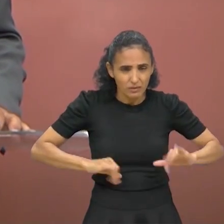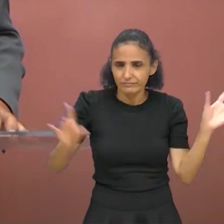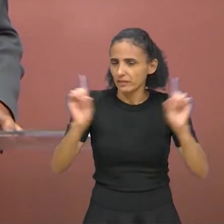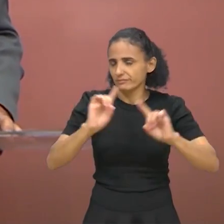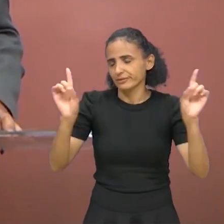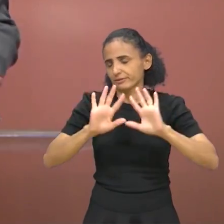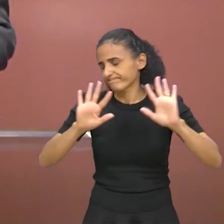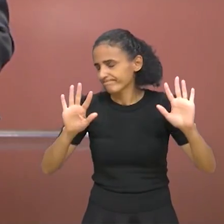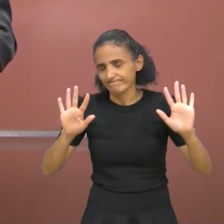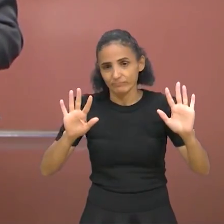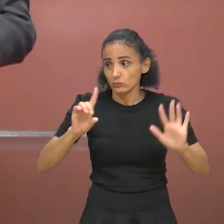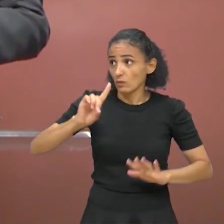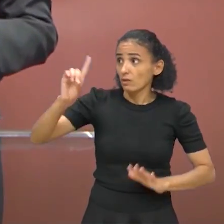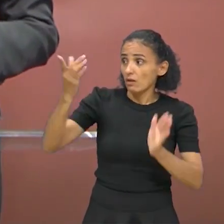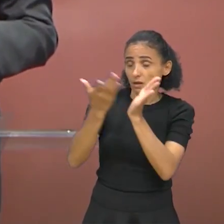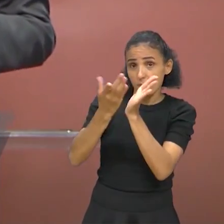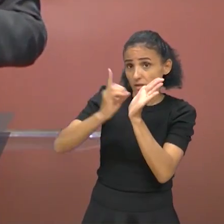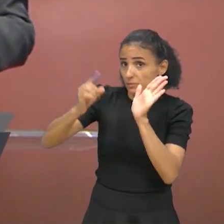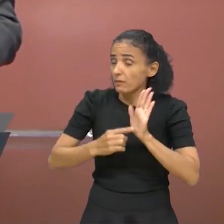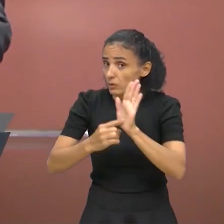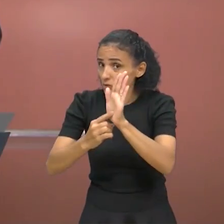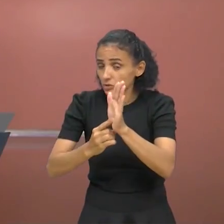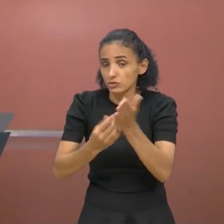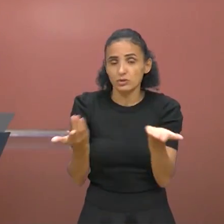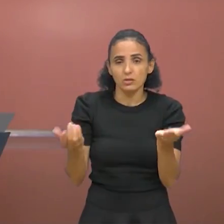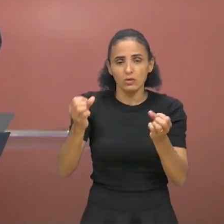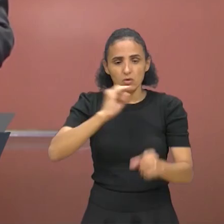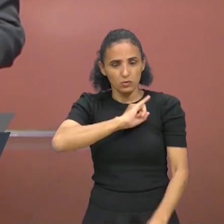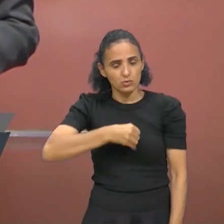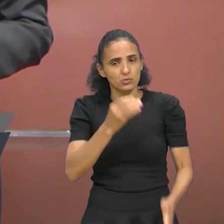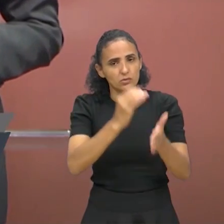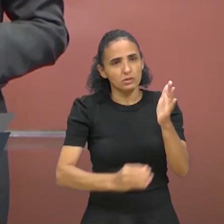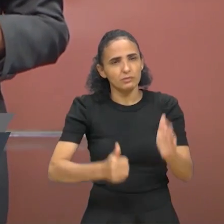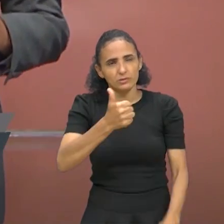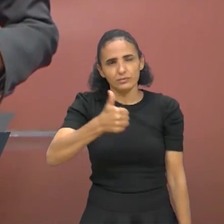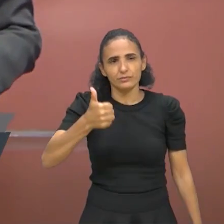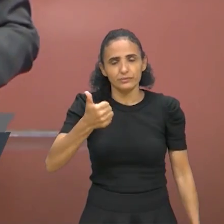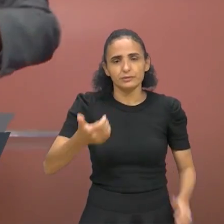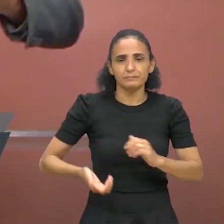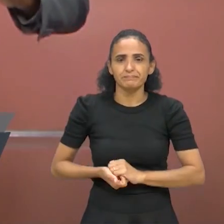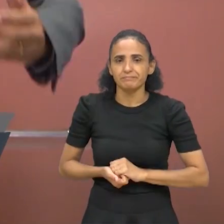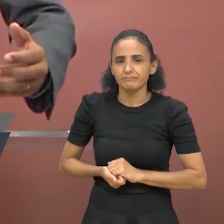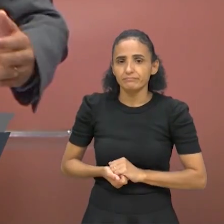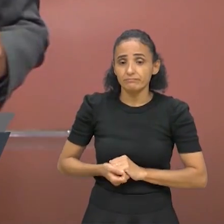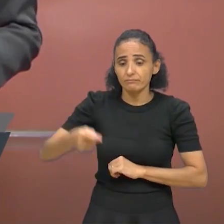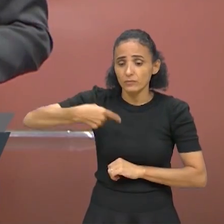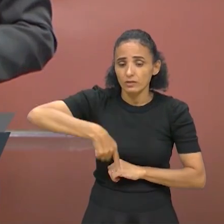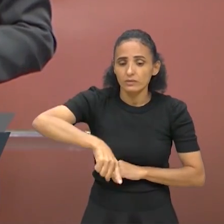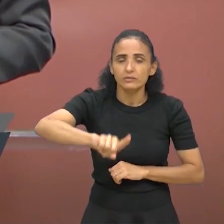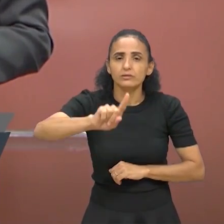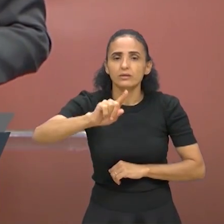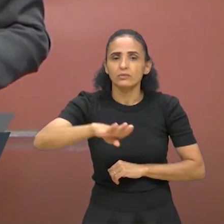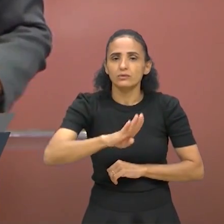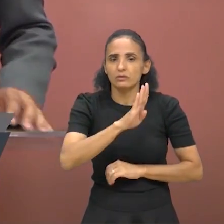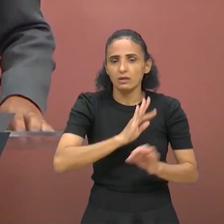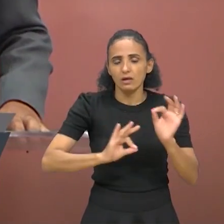alguma. A Bíblia nos diz que quando Jesus, no capítulo 11 do Evangelho de João, ele vai a Betânia, Lázaro